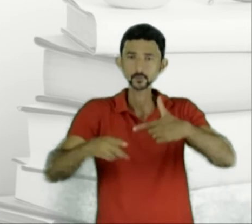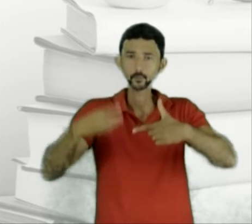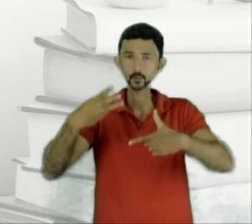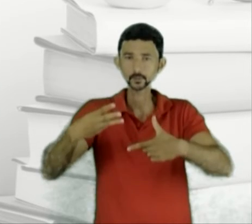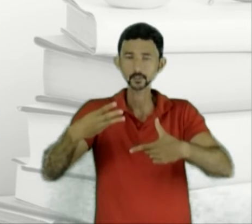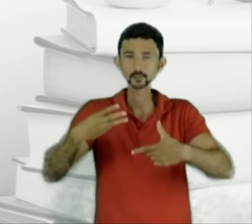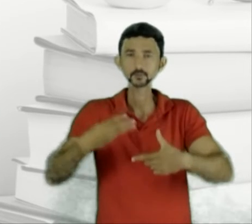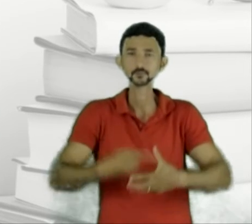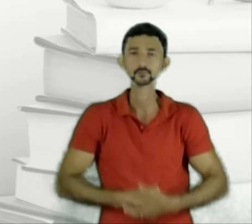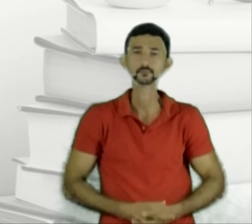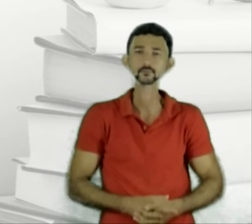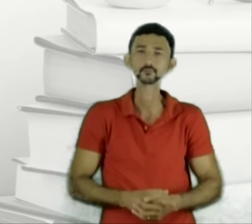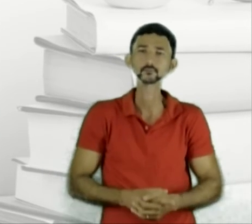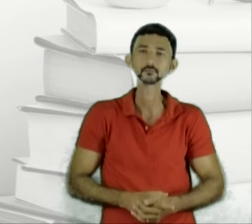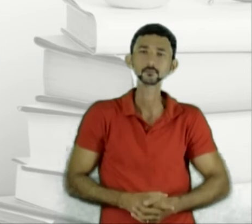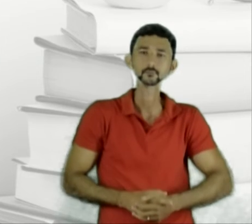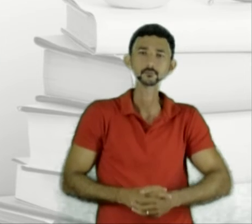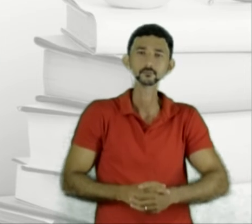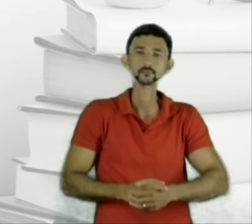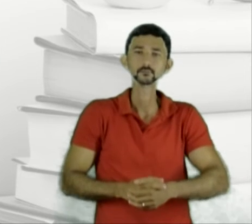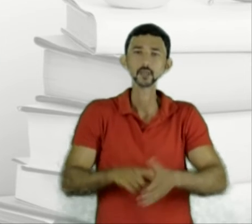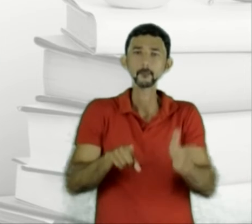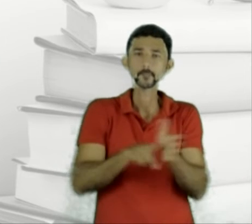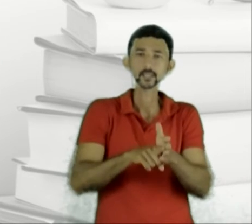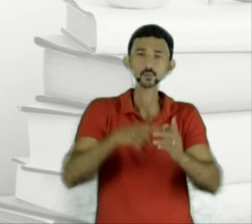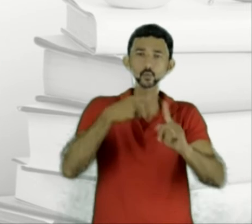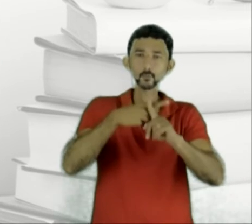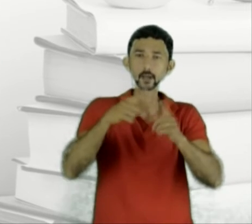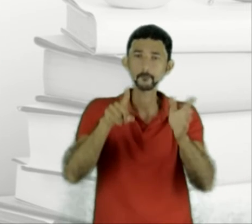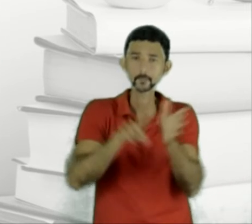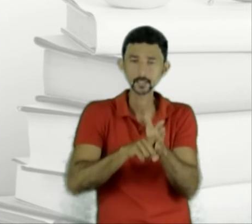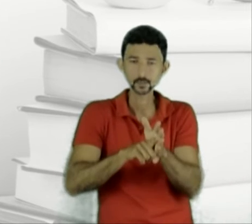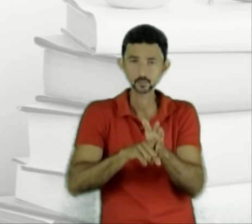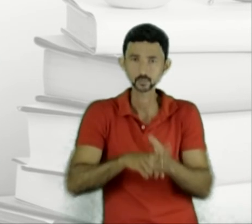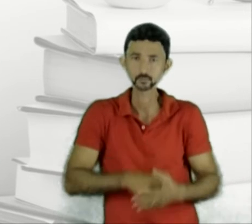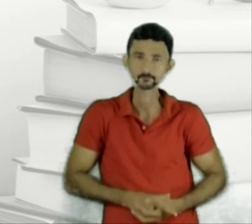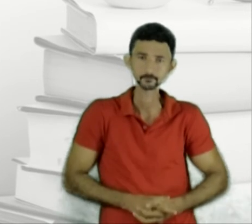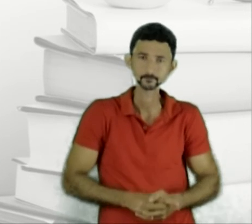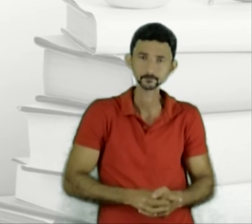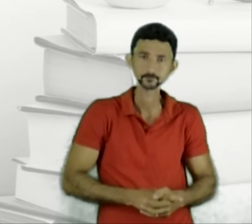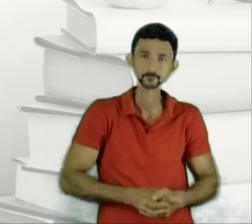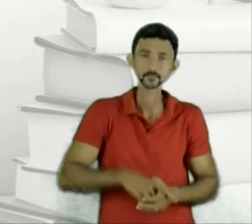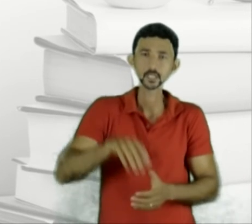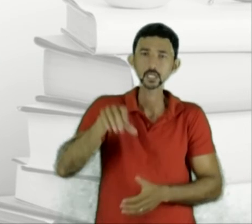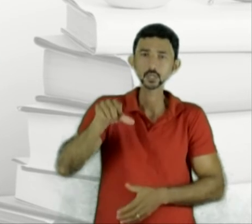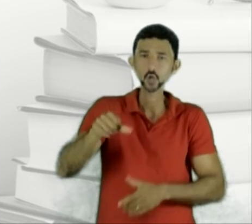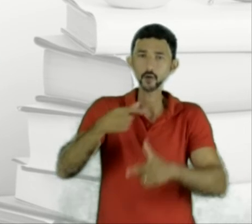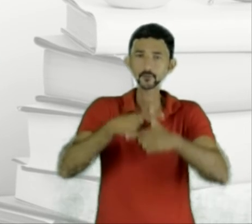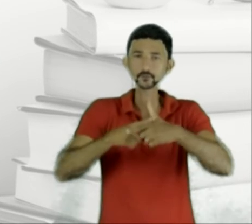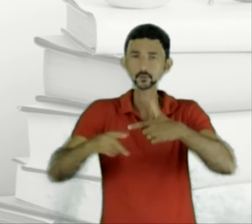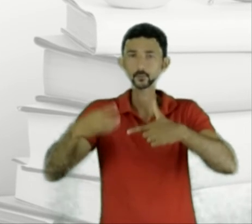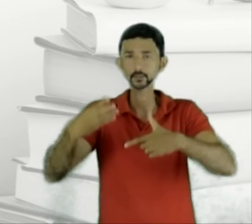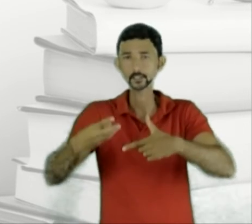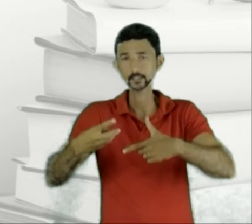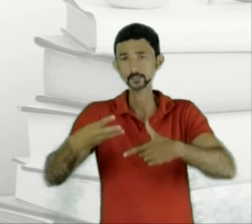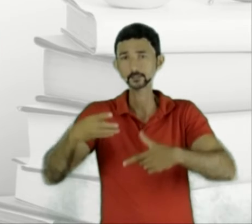3, certo? Vai menos com mais, menos 9 dividido por 3,